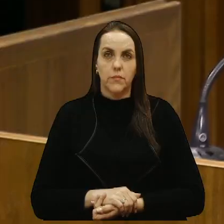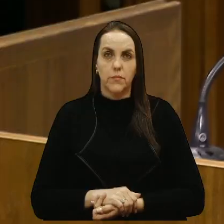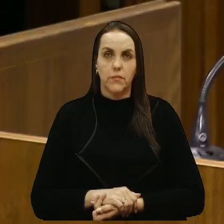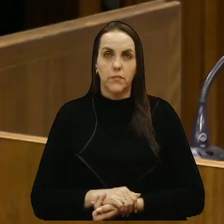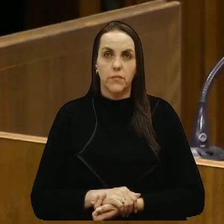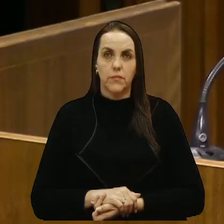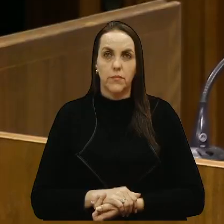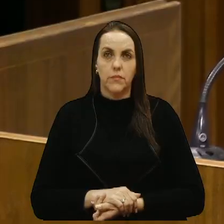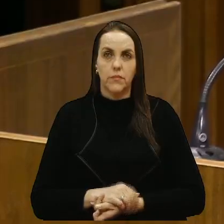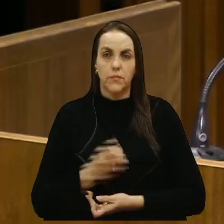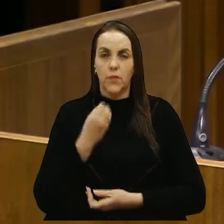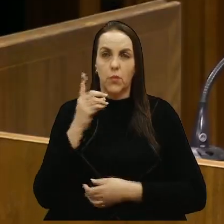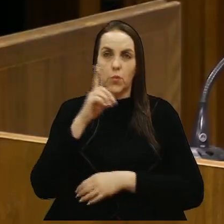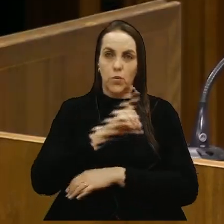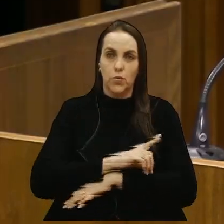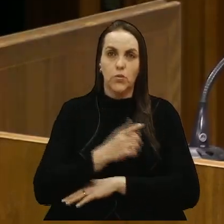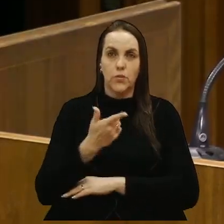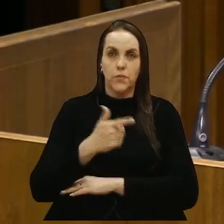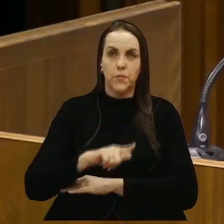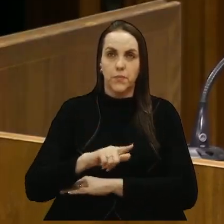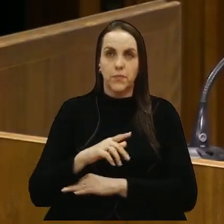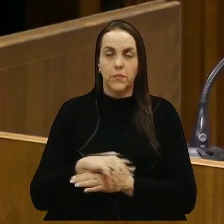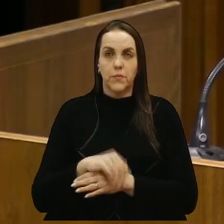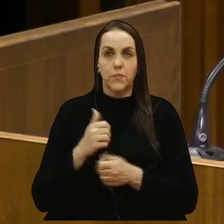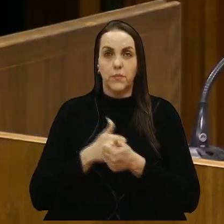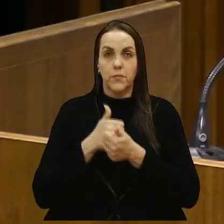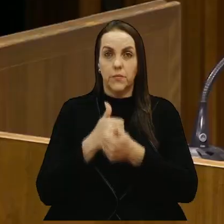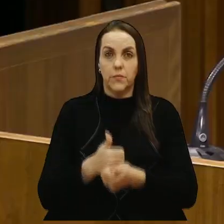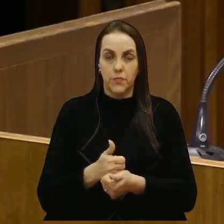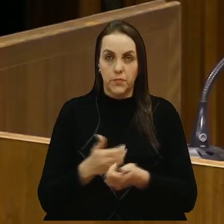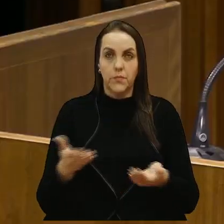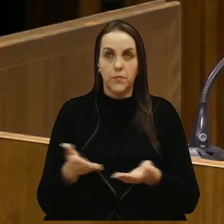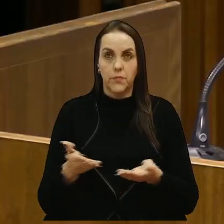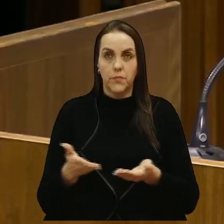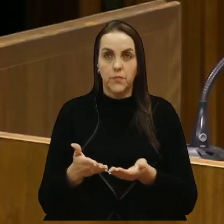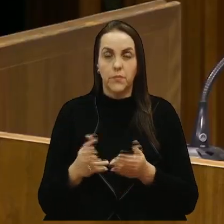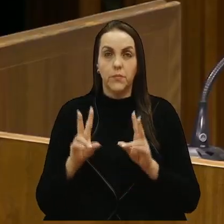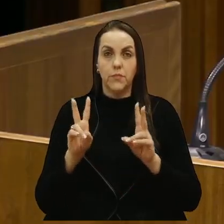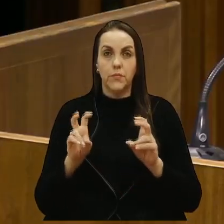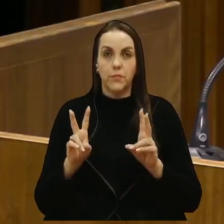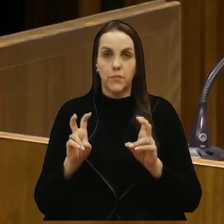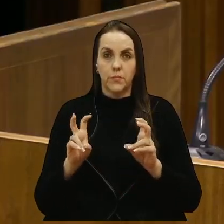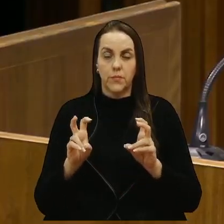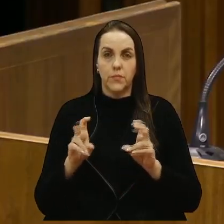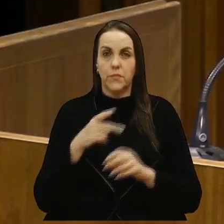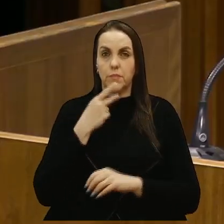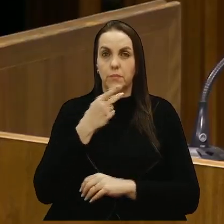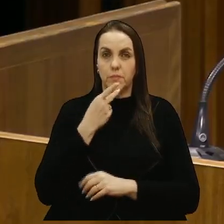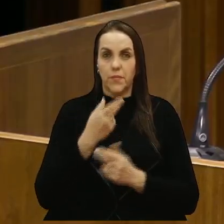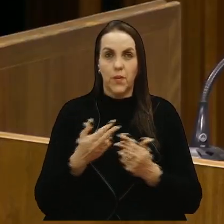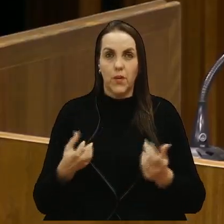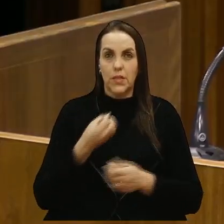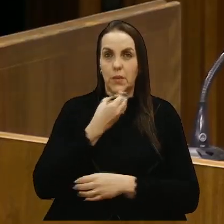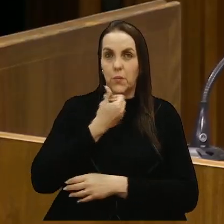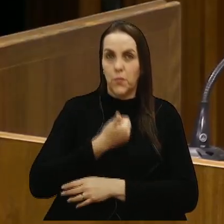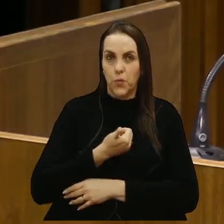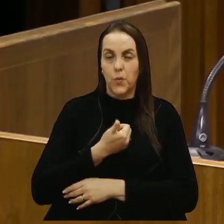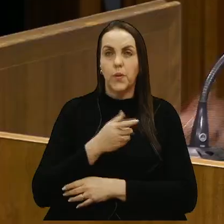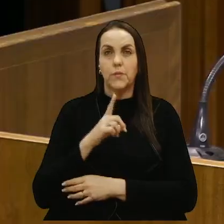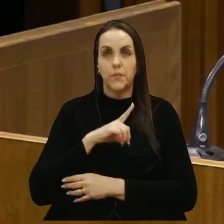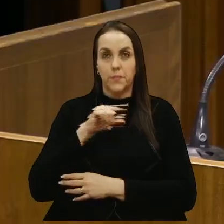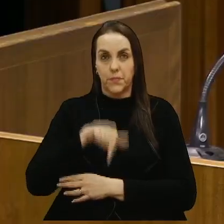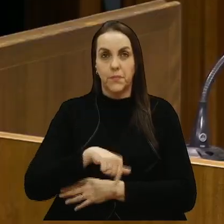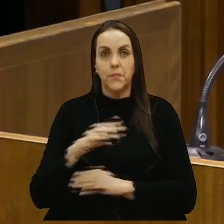Bom dia novamente, então, a quem nos acompanha agora. O meu tema, eu vou falar sobre uma coisa boa que nós tivemos aqui